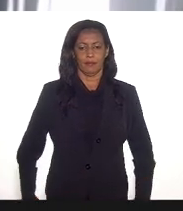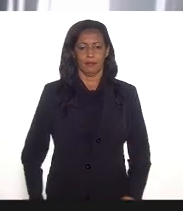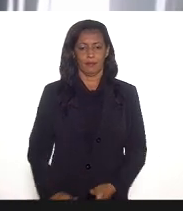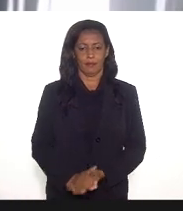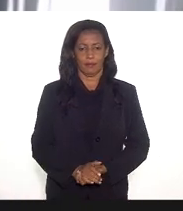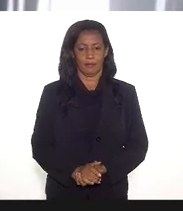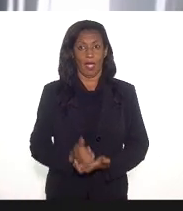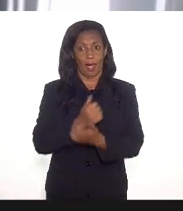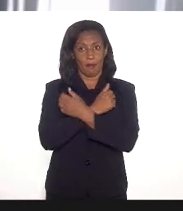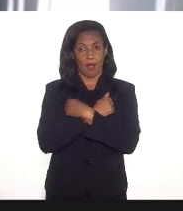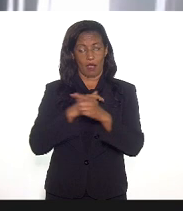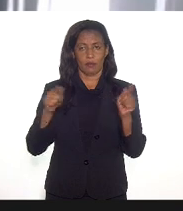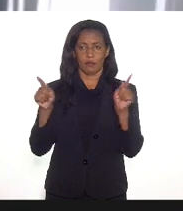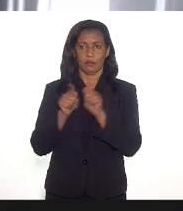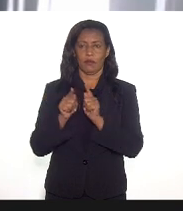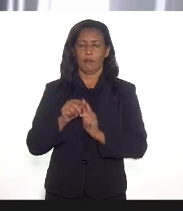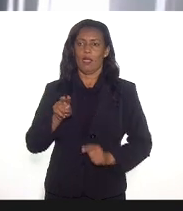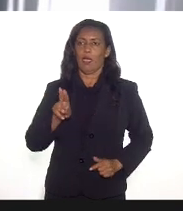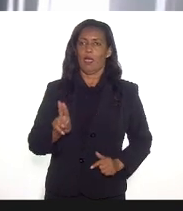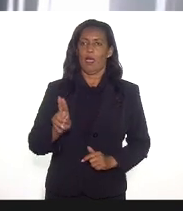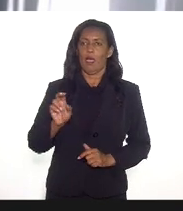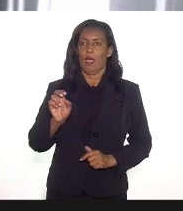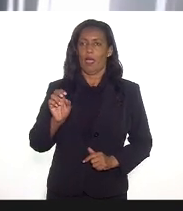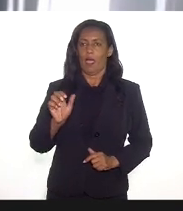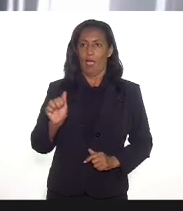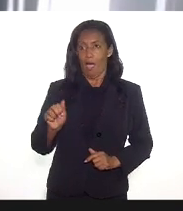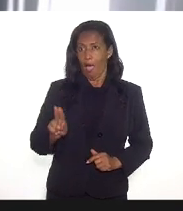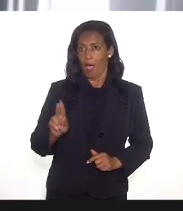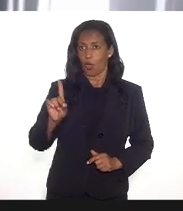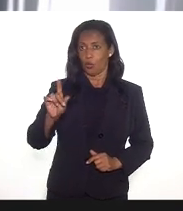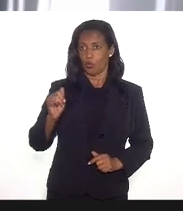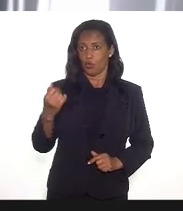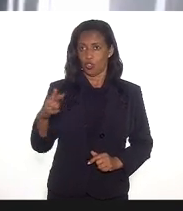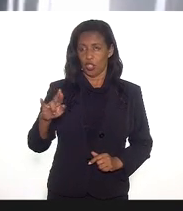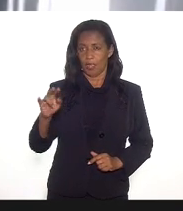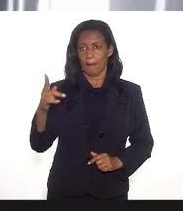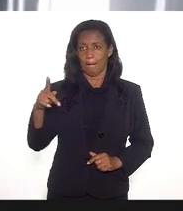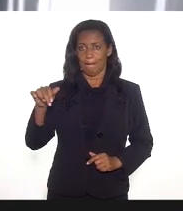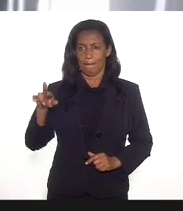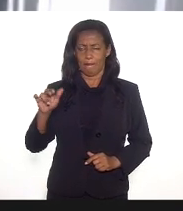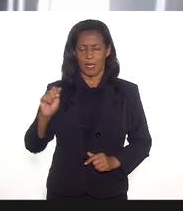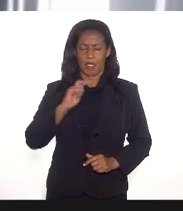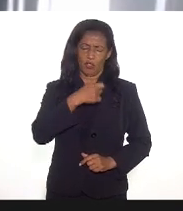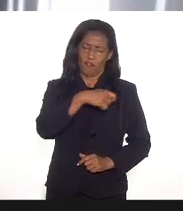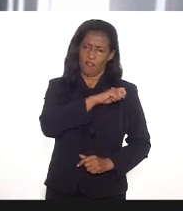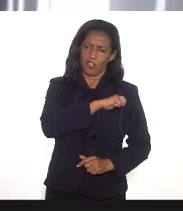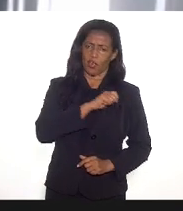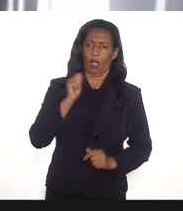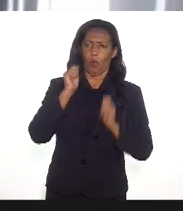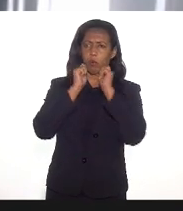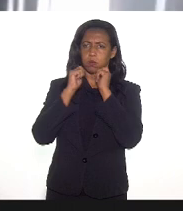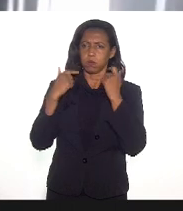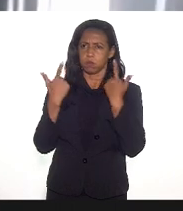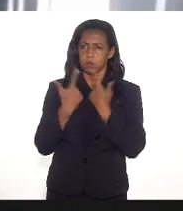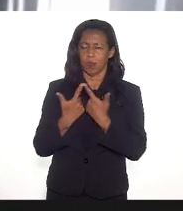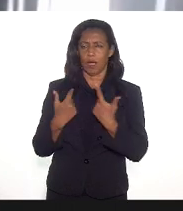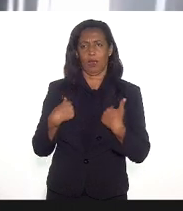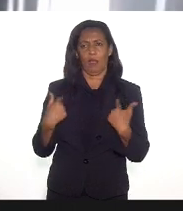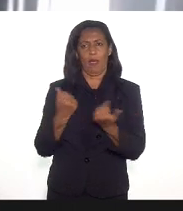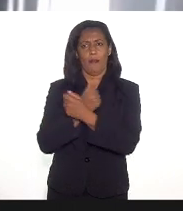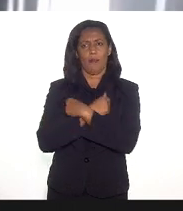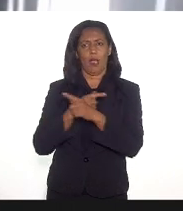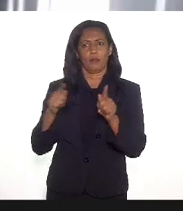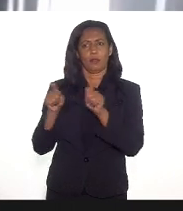Aldir Pires, né, meu querido companheiro, e em nome da assessoria fiscal, da LERJ, da equipe da assessoria fiscal, que eu acho que tem cumprido um